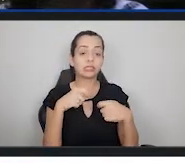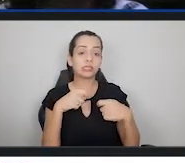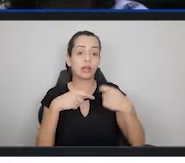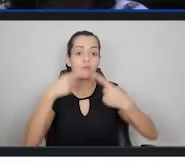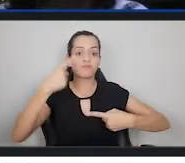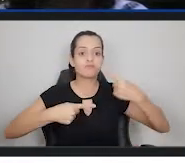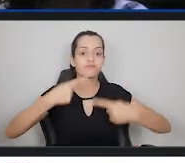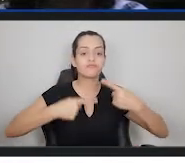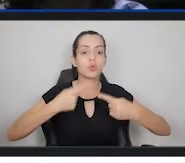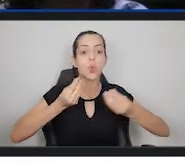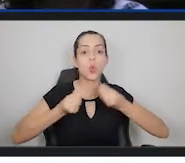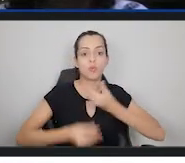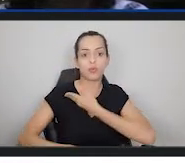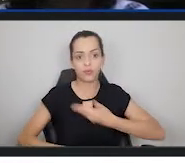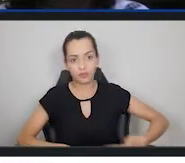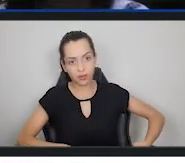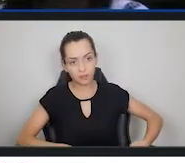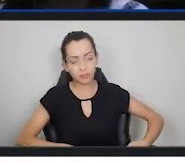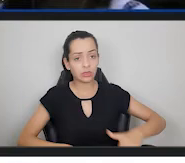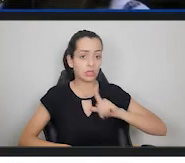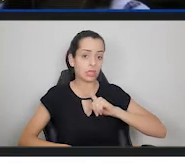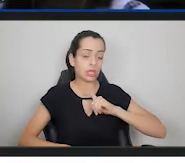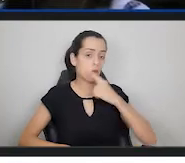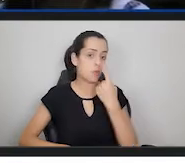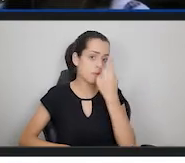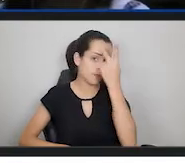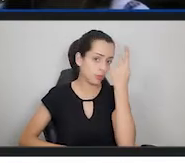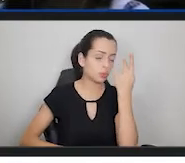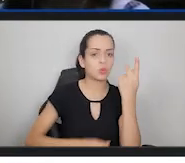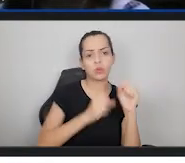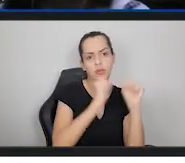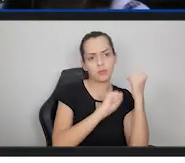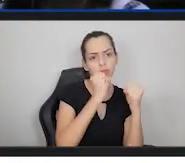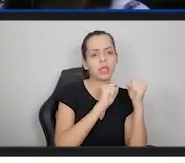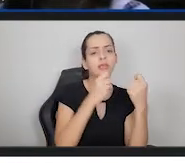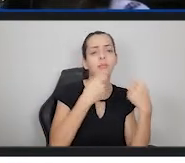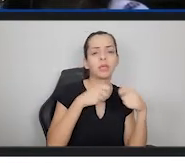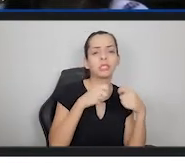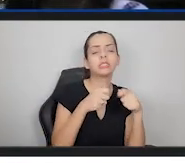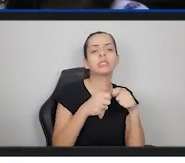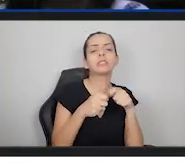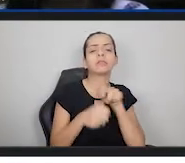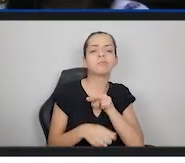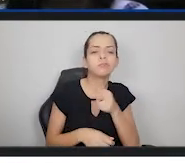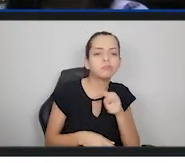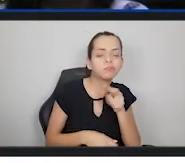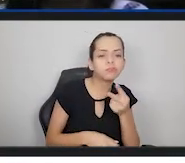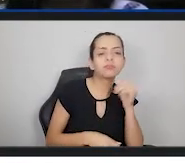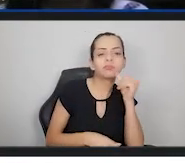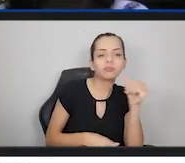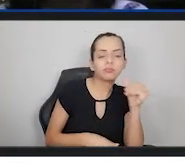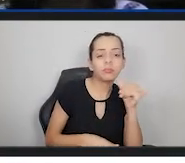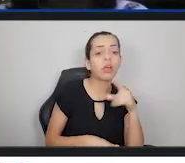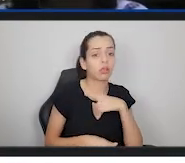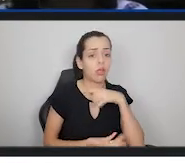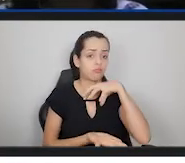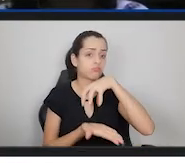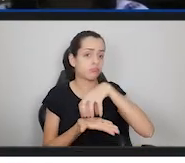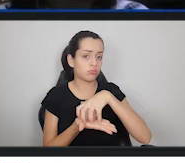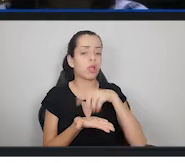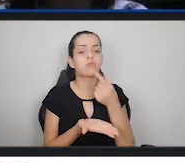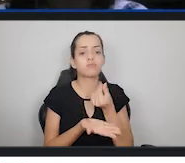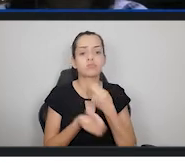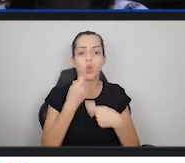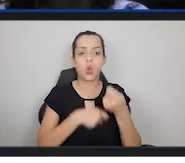Livre. Ele contrata X e ele demanda 2X. Quem faz a liquidação dessa